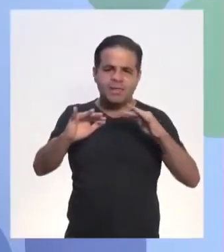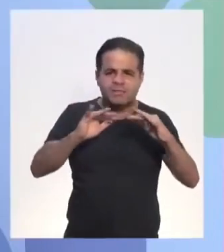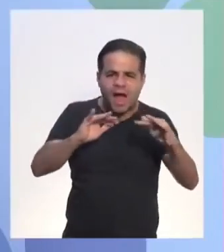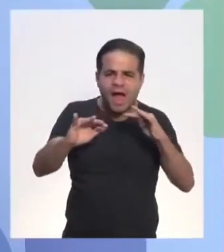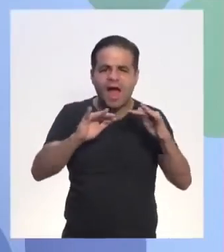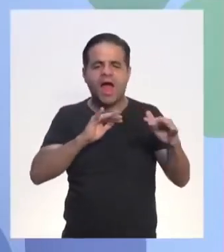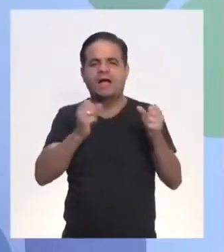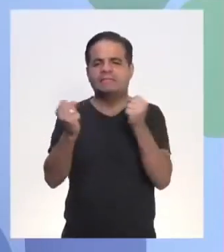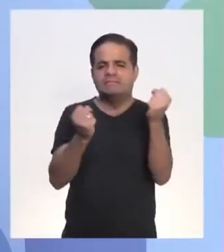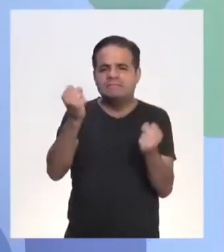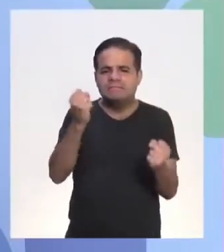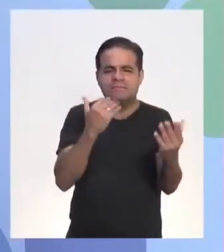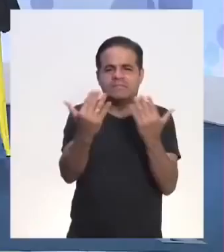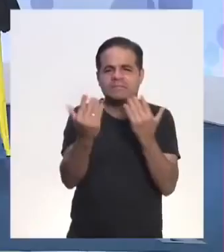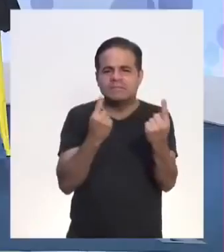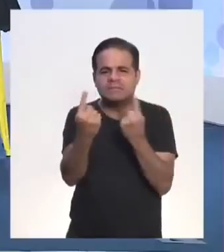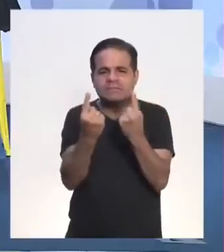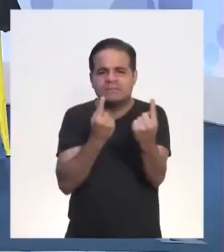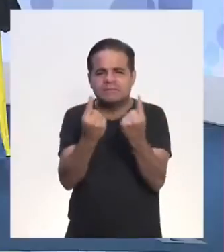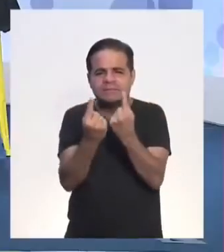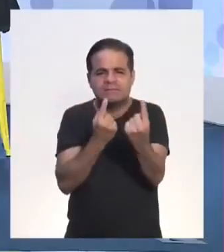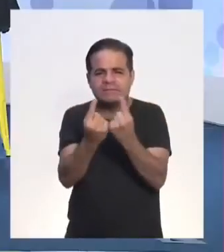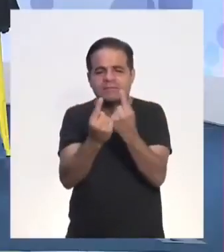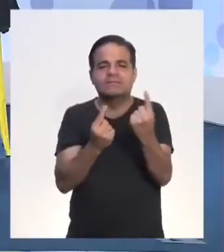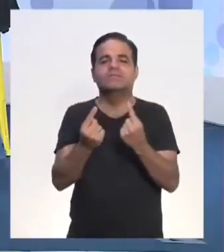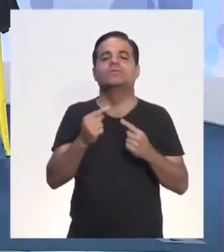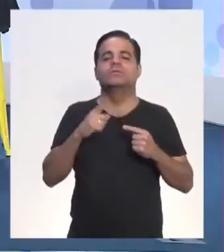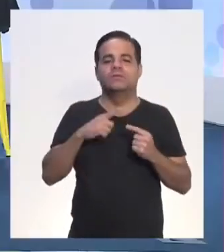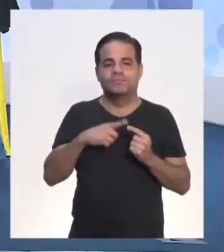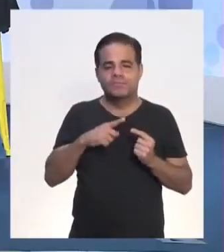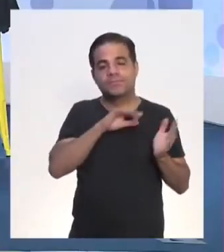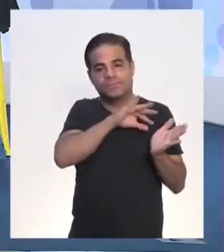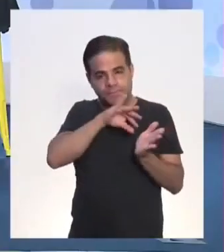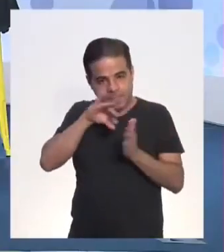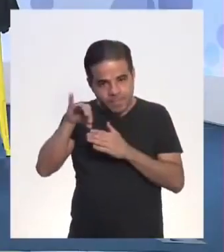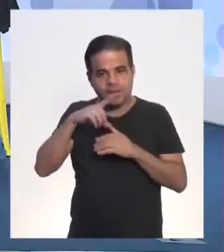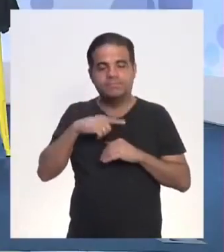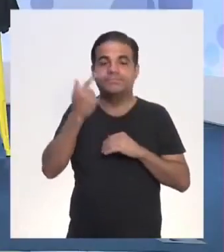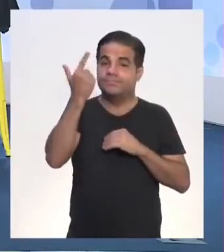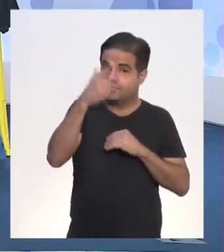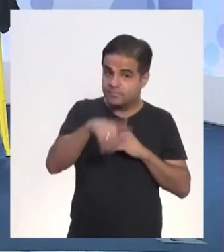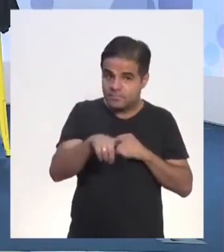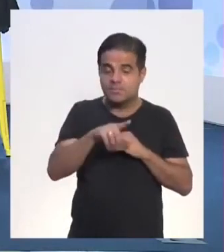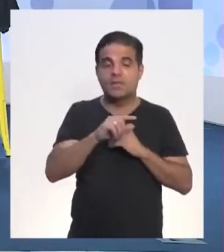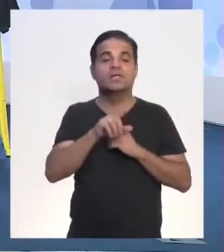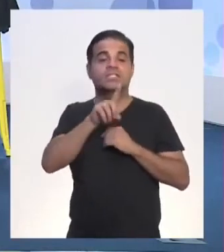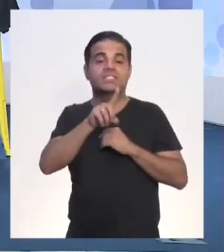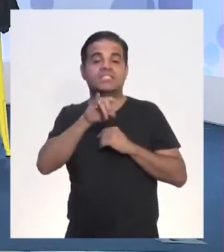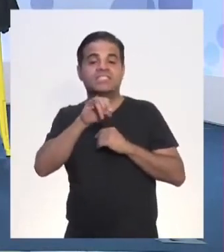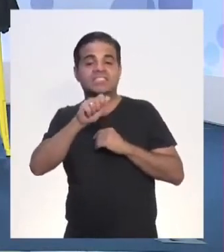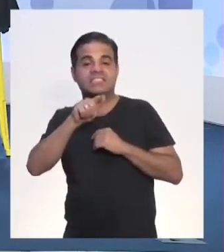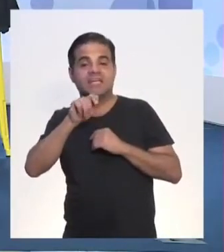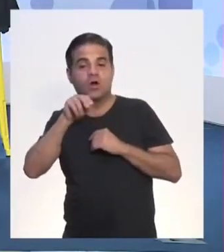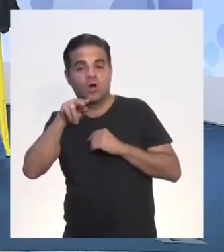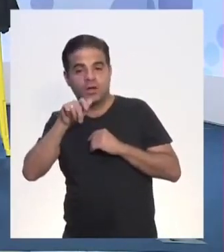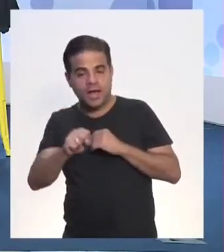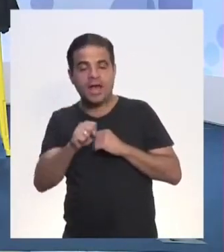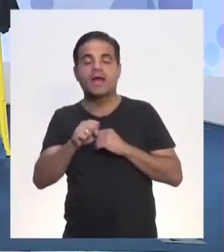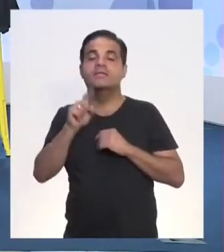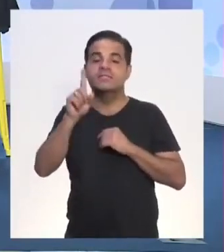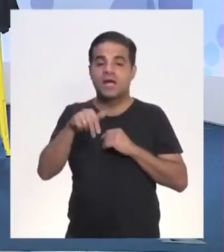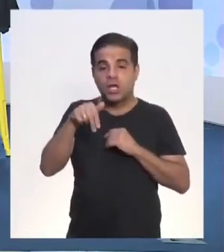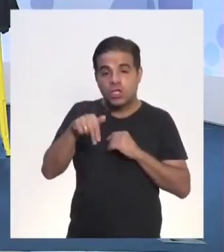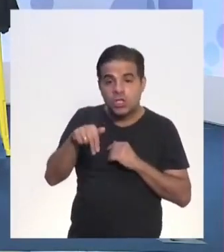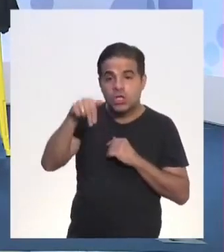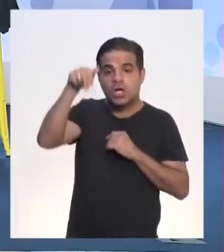Movimentada Radial Leste. Temos as rodovias em diagonais, tá? Aí a orientação é nordeste, sudoeste,